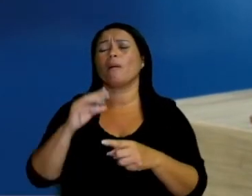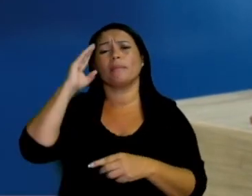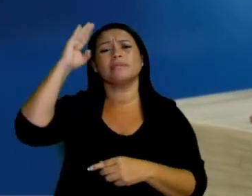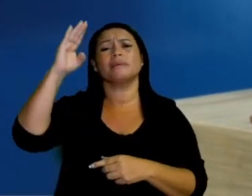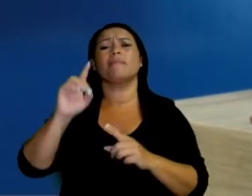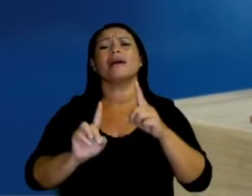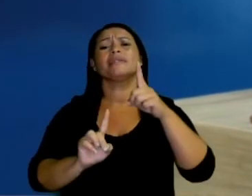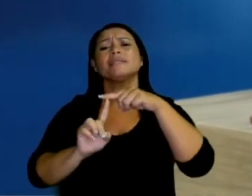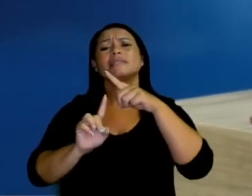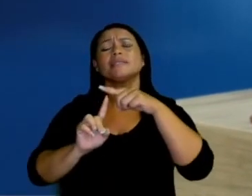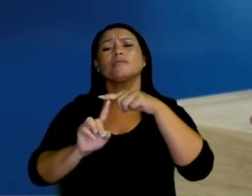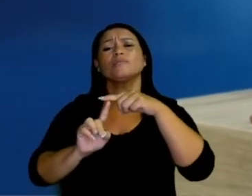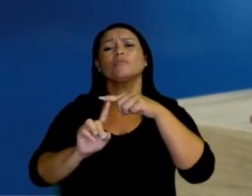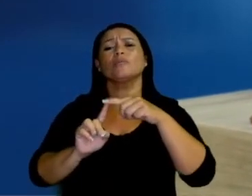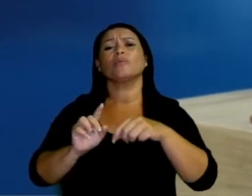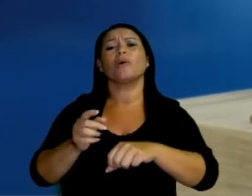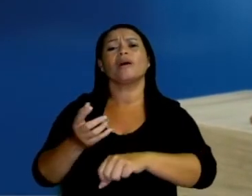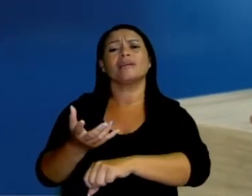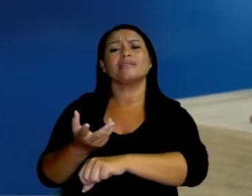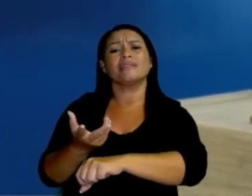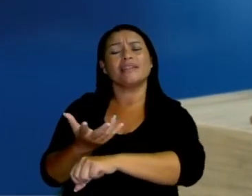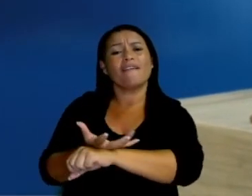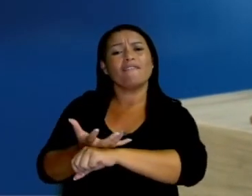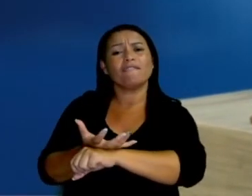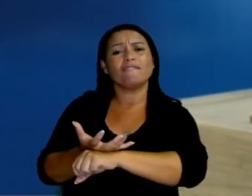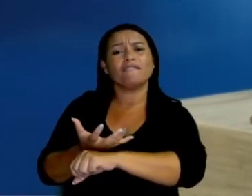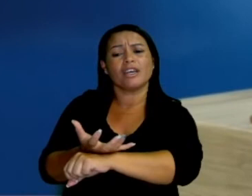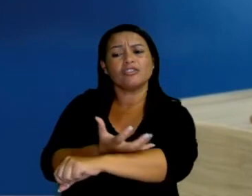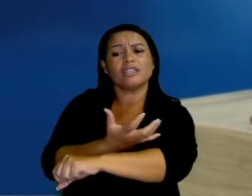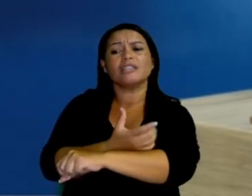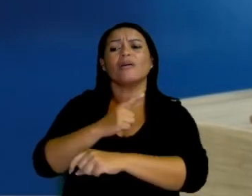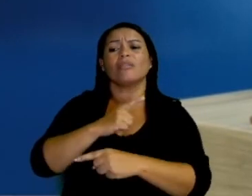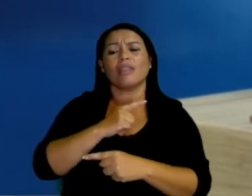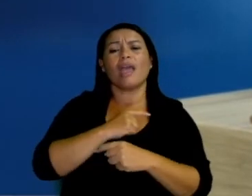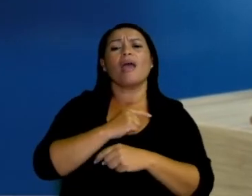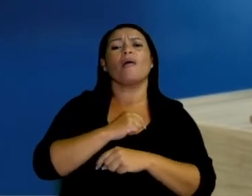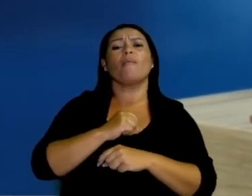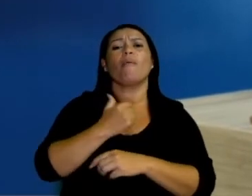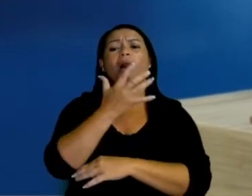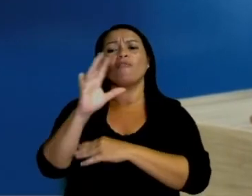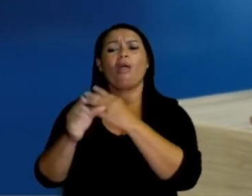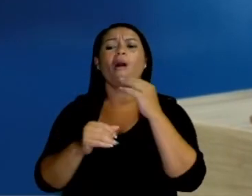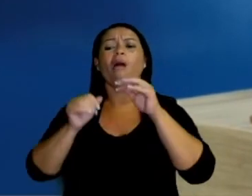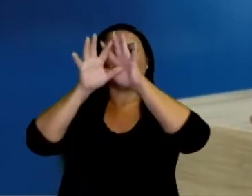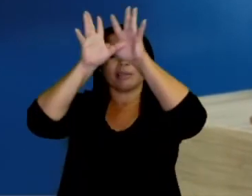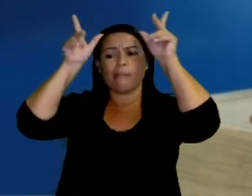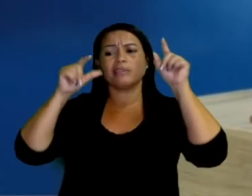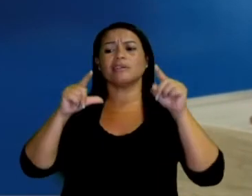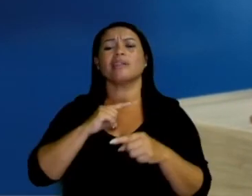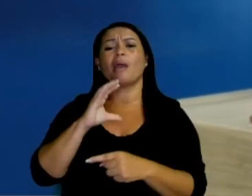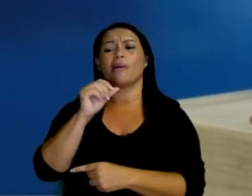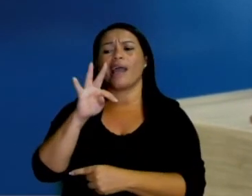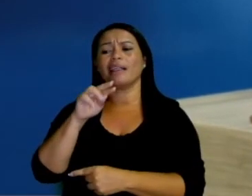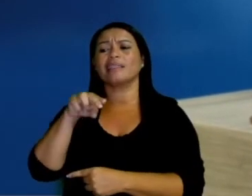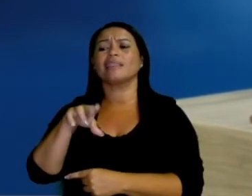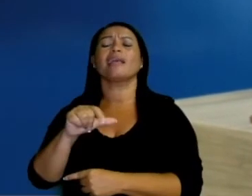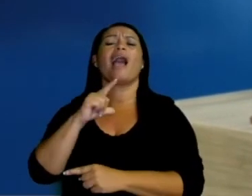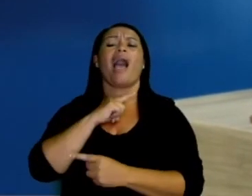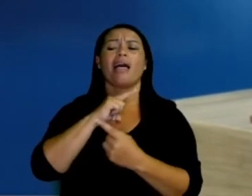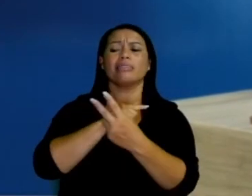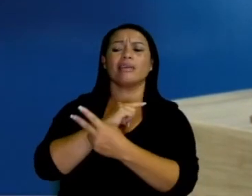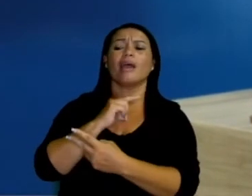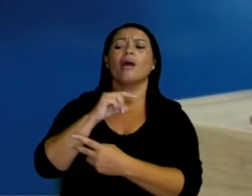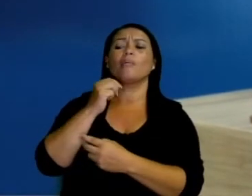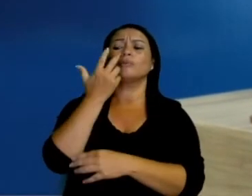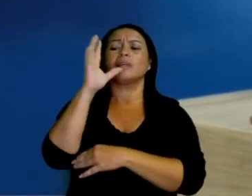gente encontra no Brasil? Então a gente tem a floresta amazônica, a gente tem a caatinga, a gente tem a mata de cocais, a gente tem o cerrado,